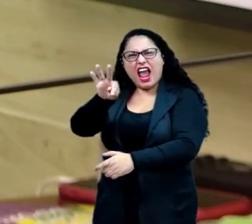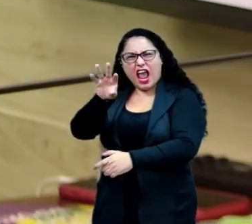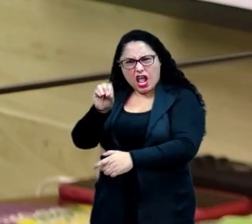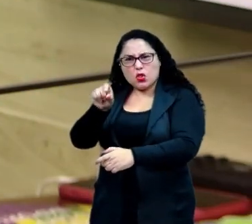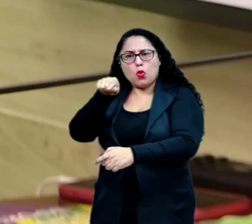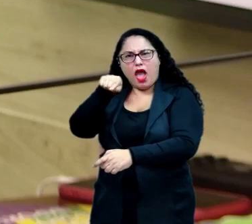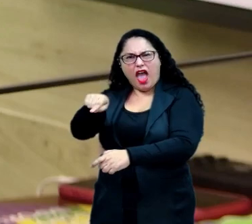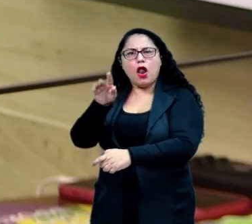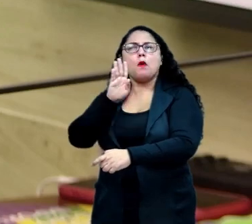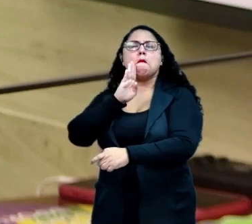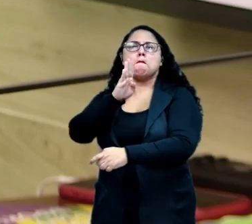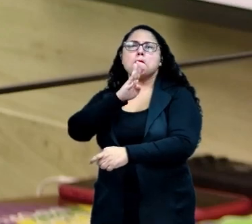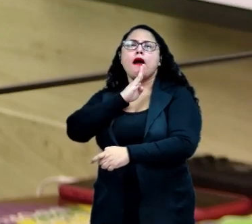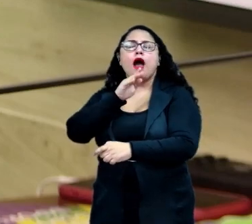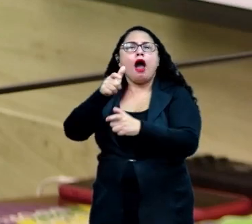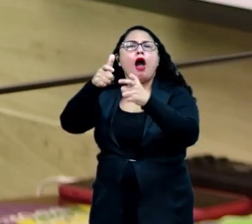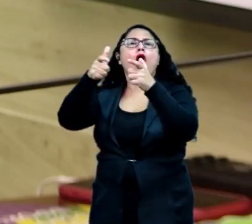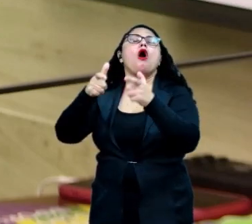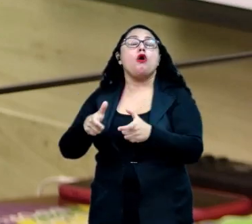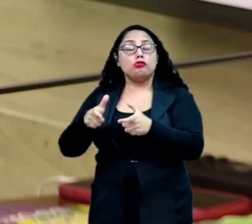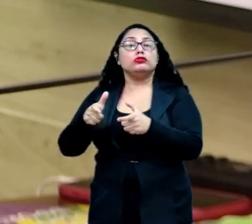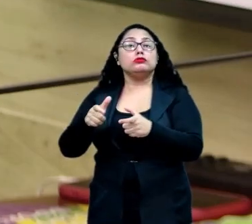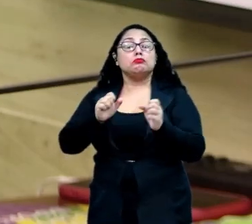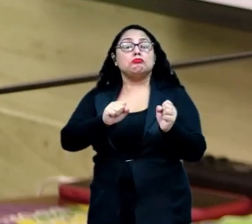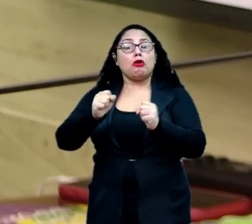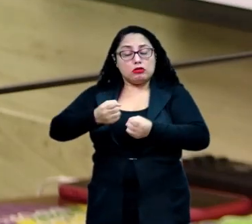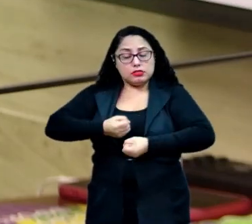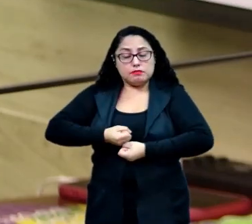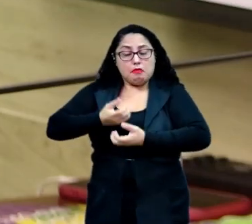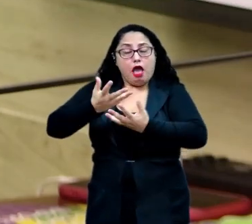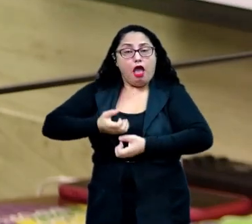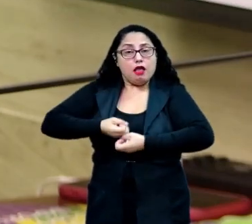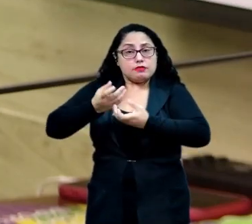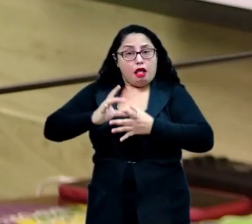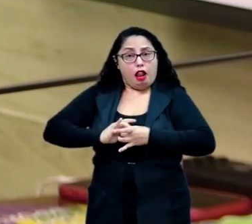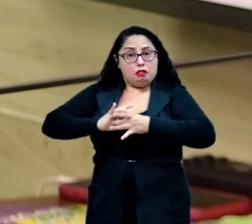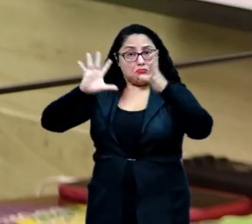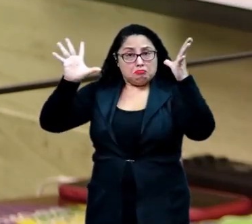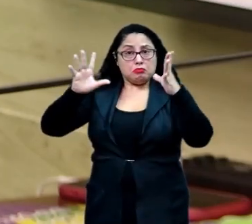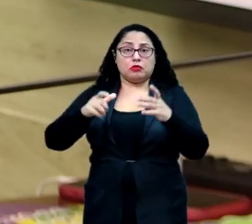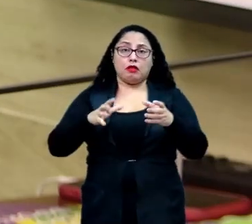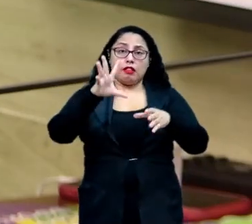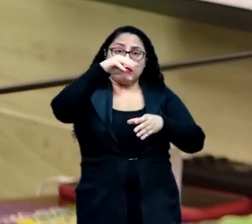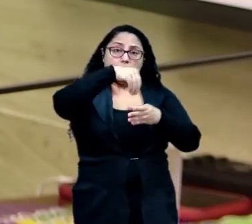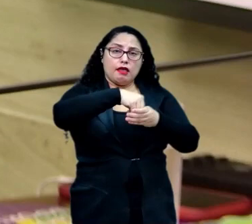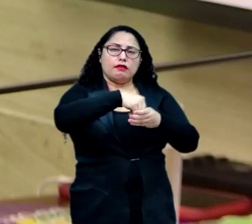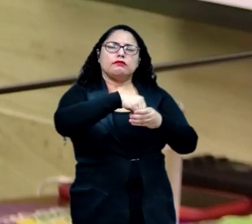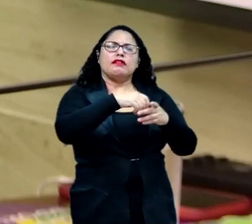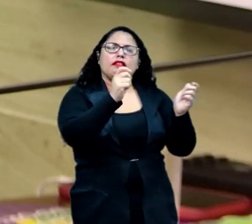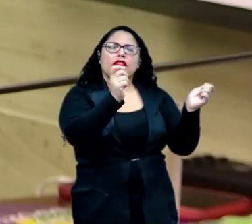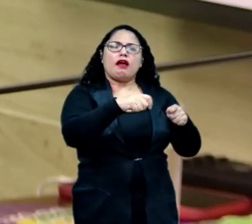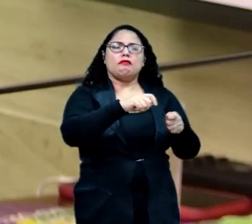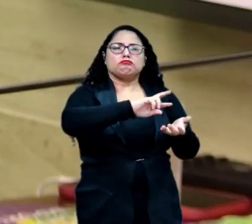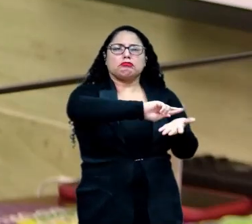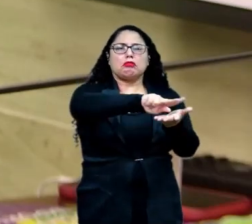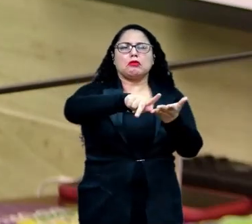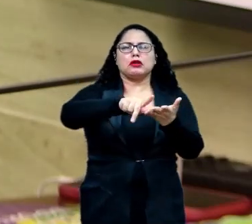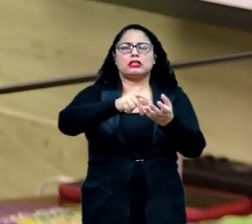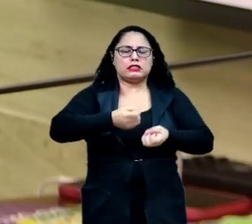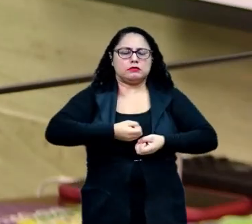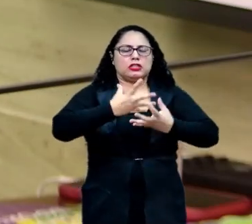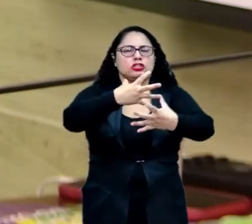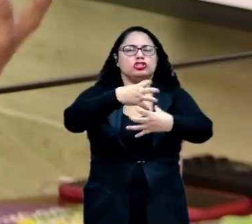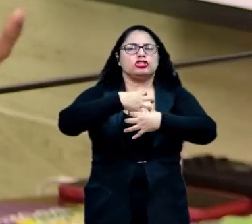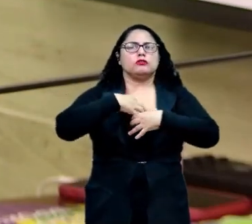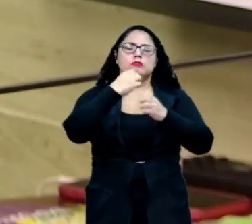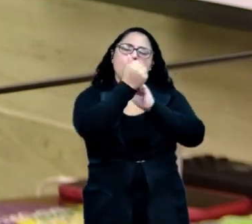um bar aonde a gente podia se expressar, aonde lá dentro a gente podia realizar as nossas expressões de